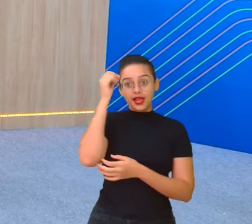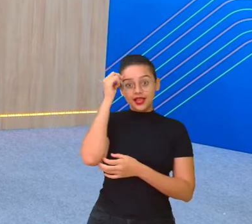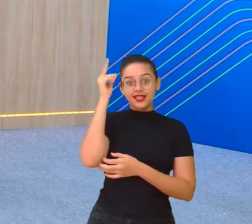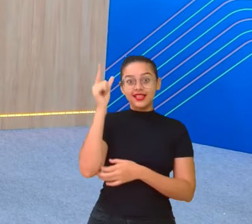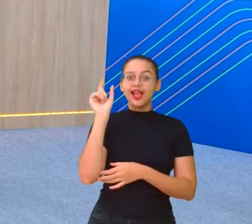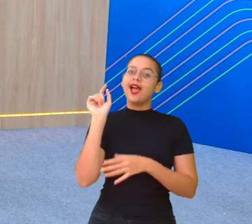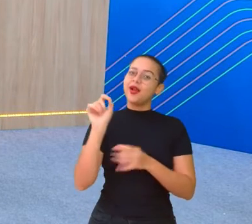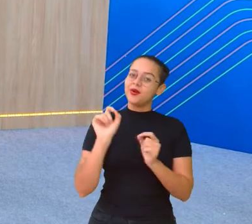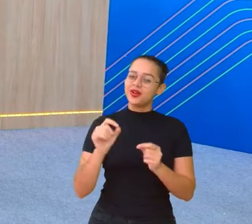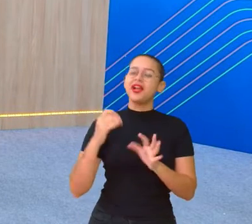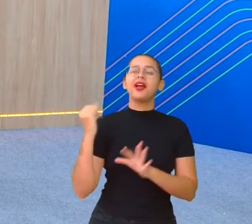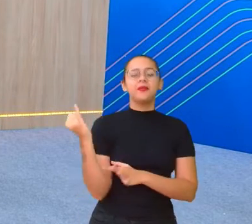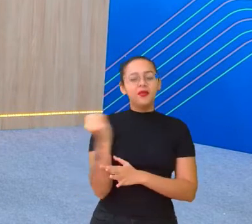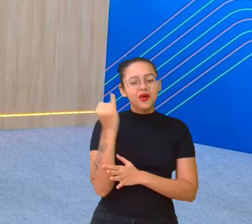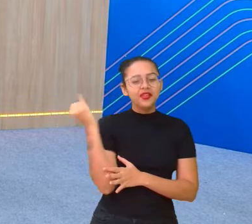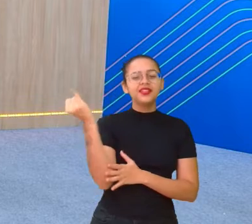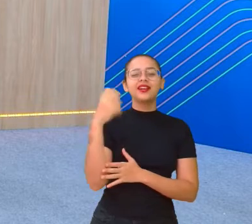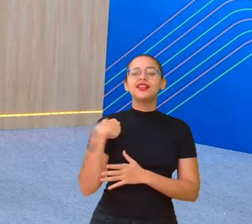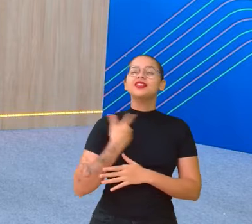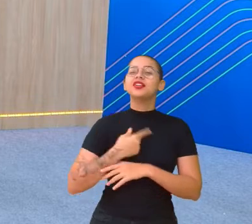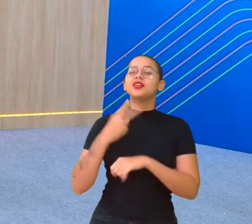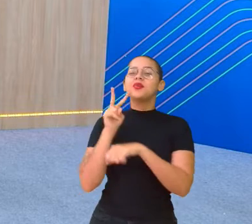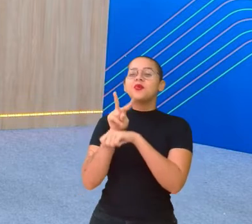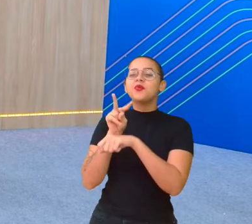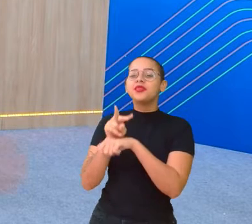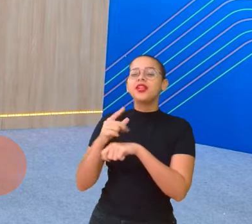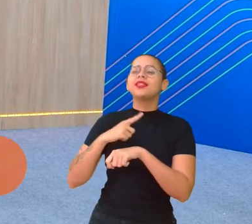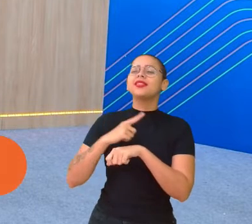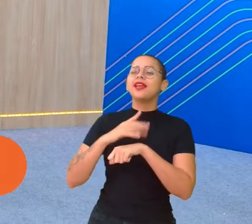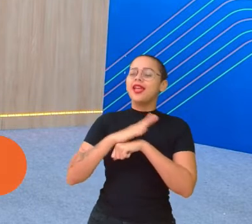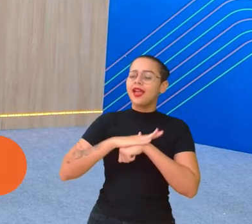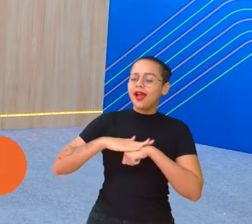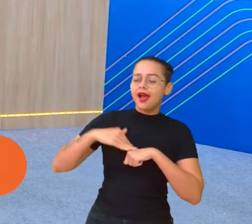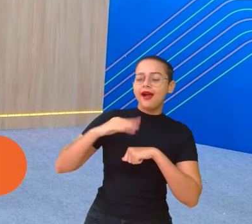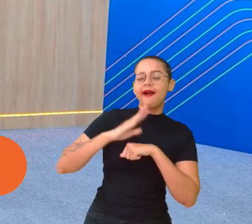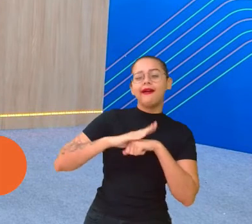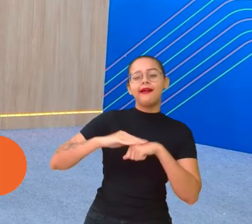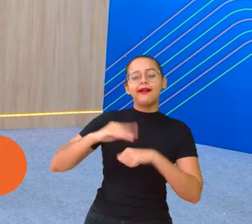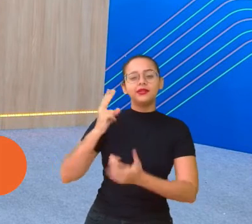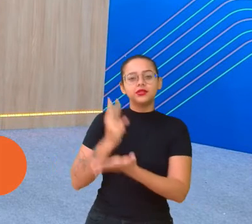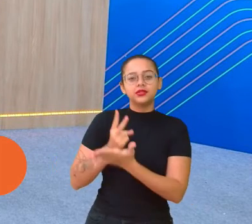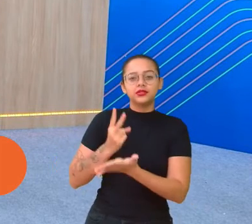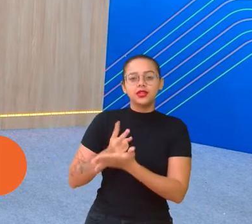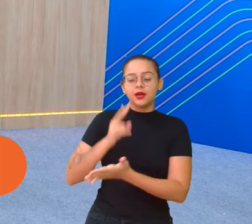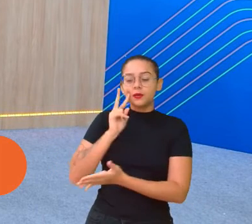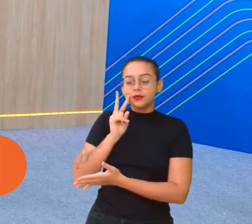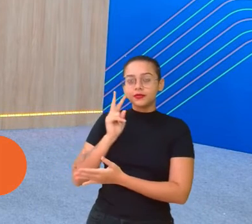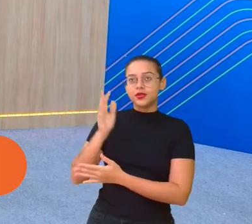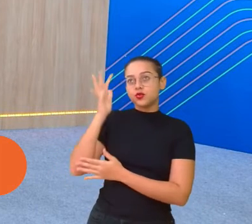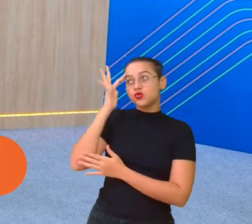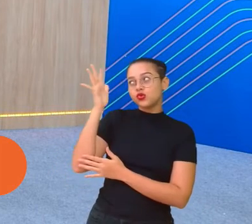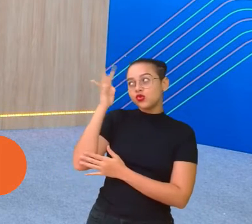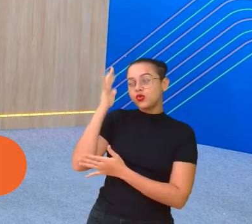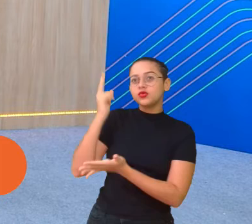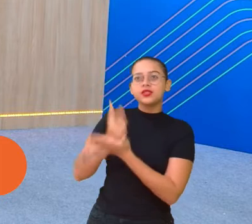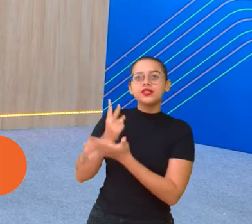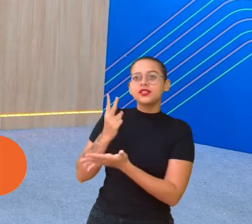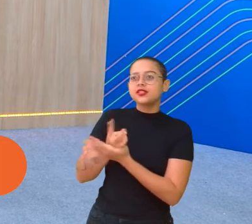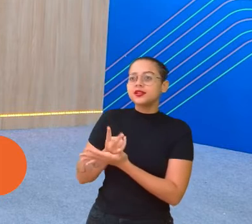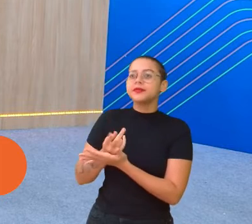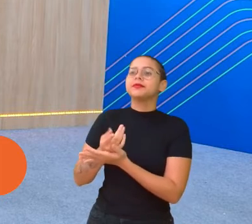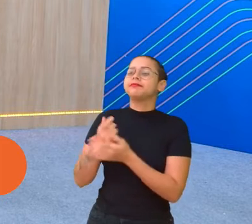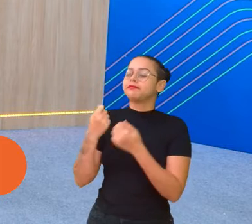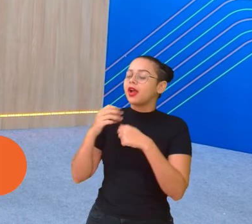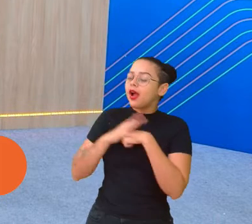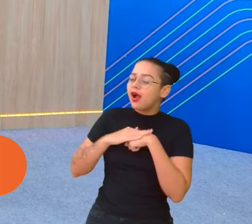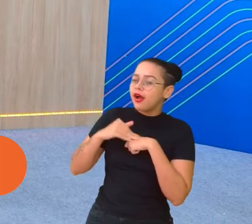ideia também de que é importante a gente cuidar, a gente ter um carinho, a gente sempre ali olhar para os nossos sonhos, né? Junto com a gente